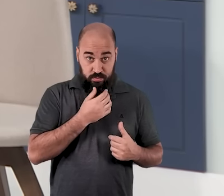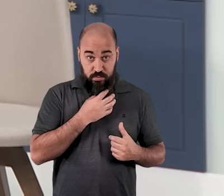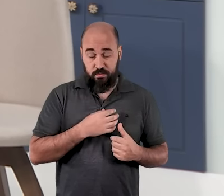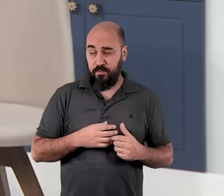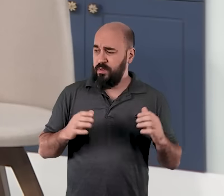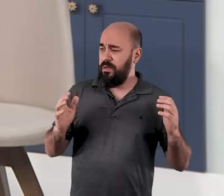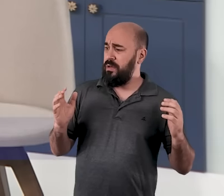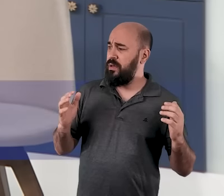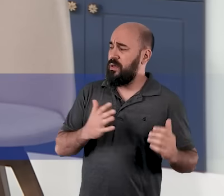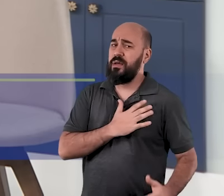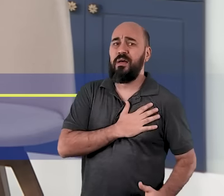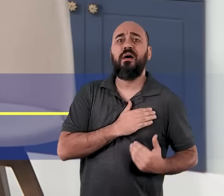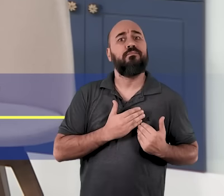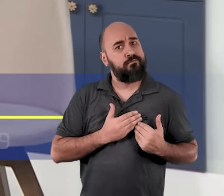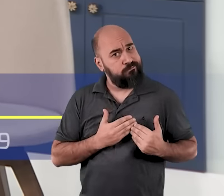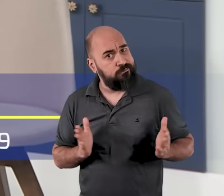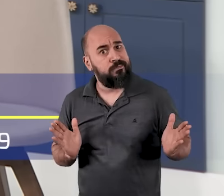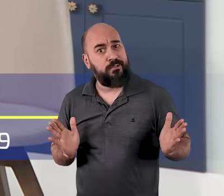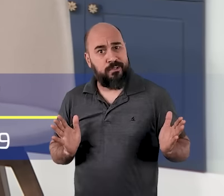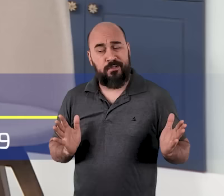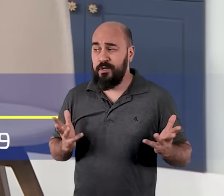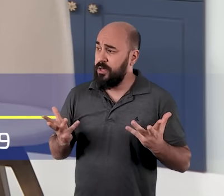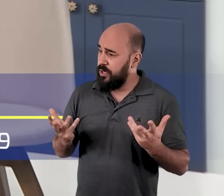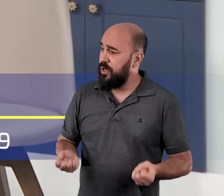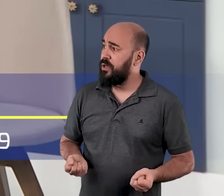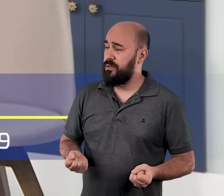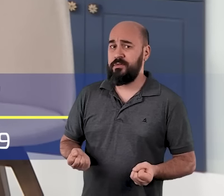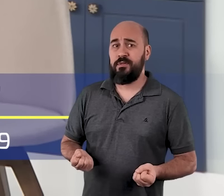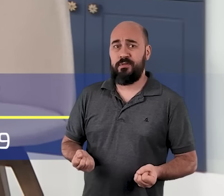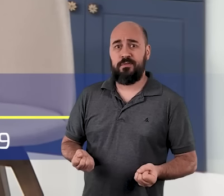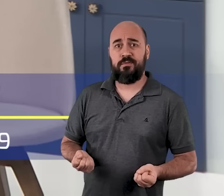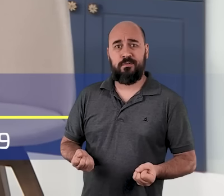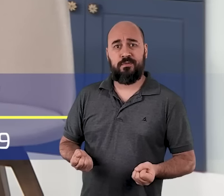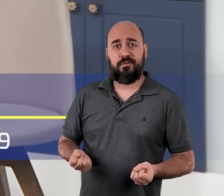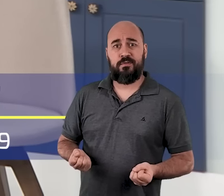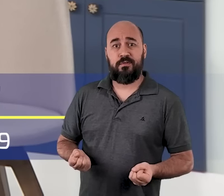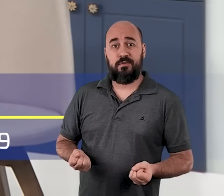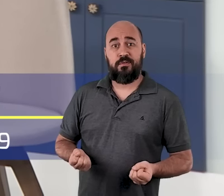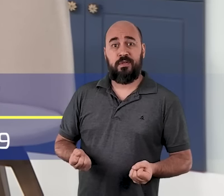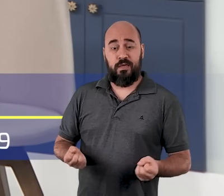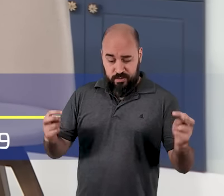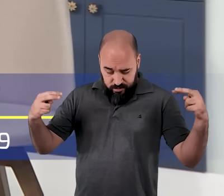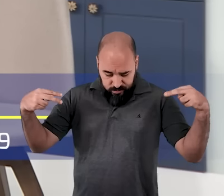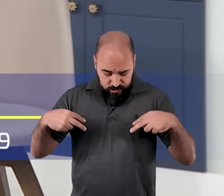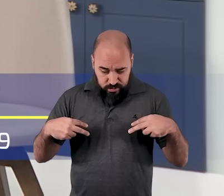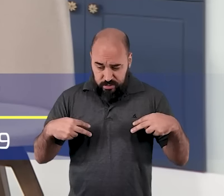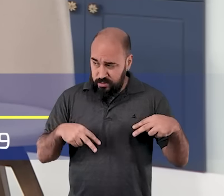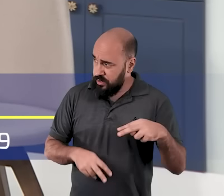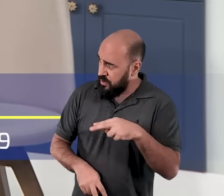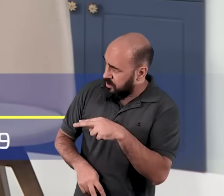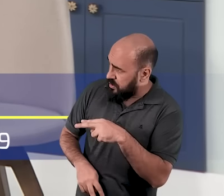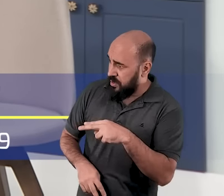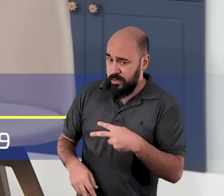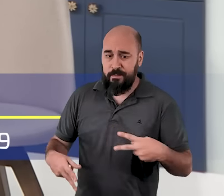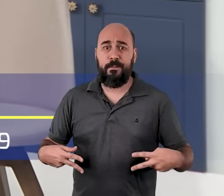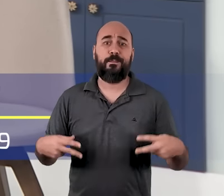ele estava com o coração aberto para Deus. Não havia nada de bom na história daquele ladrão